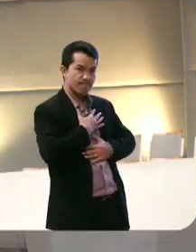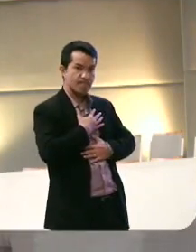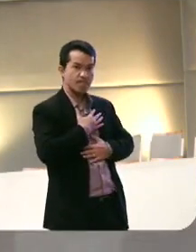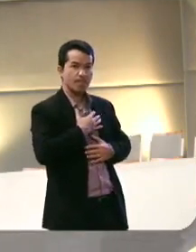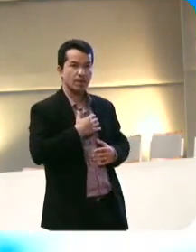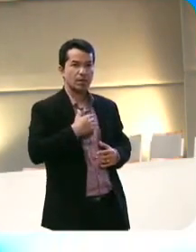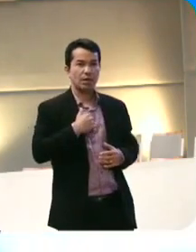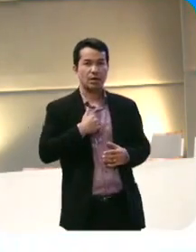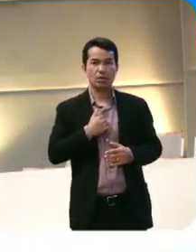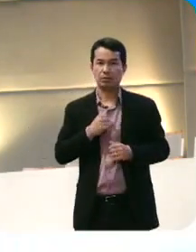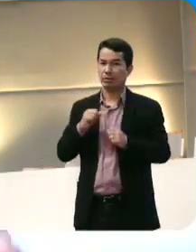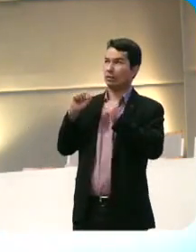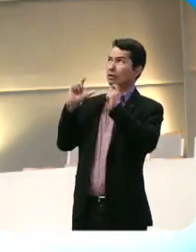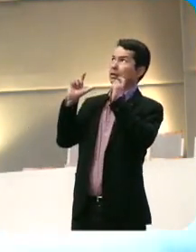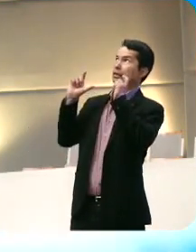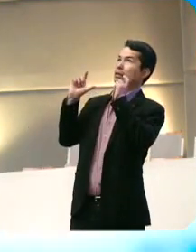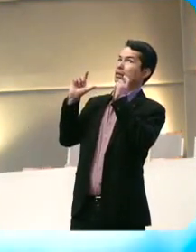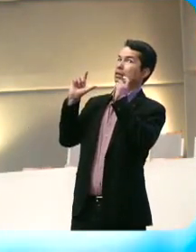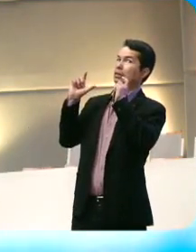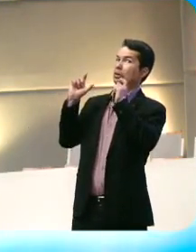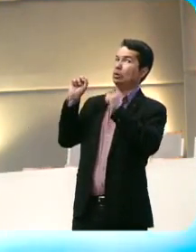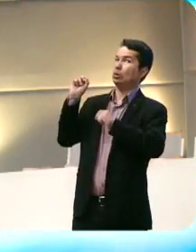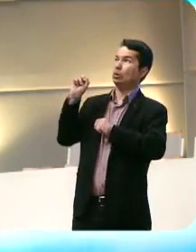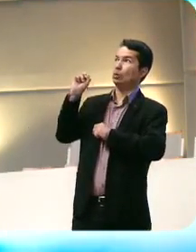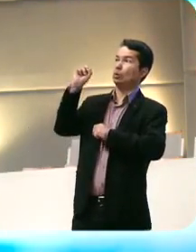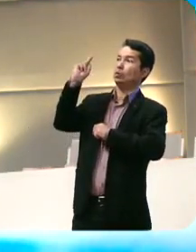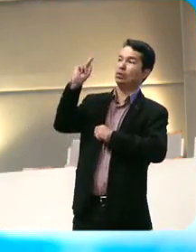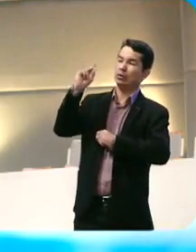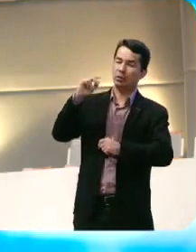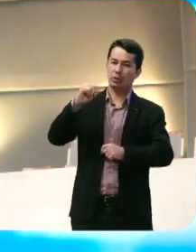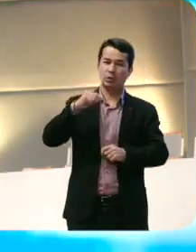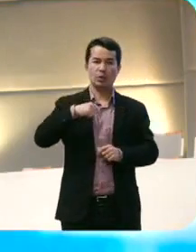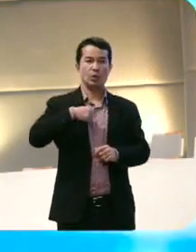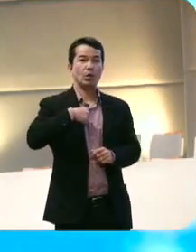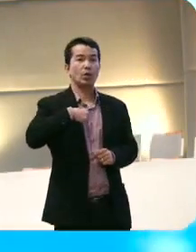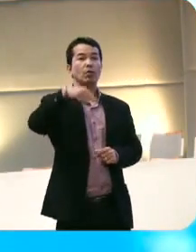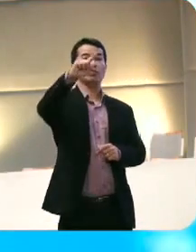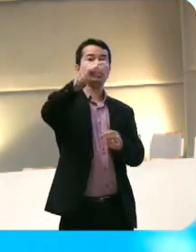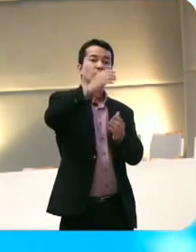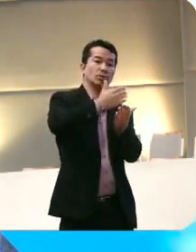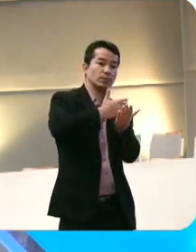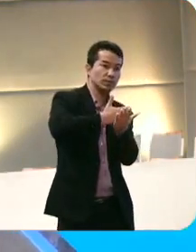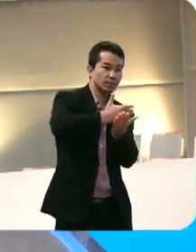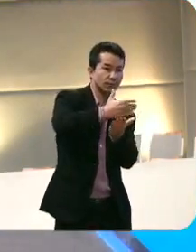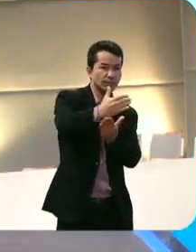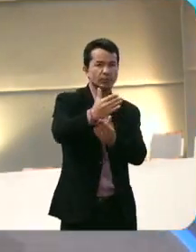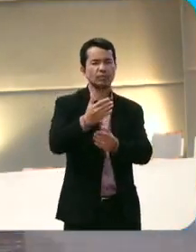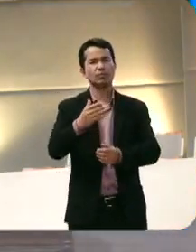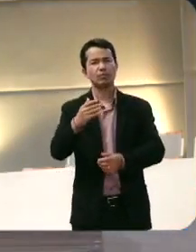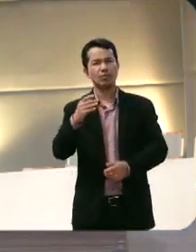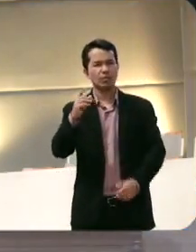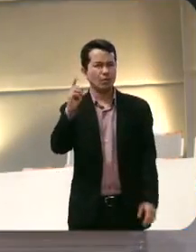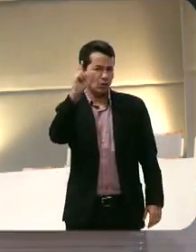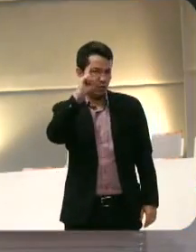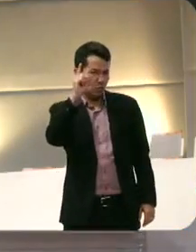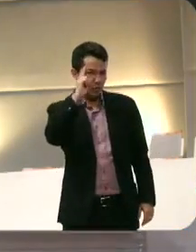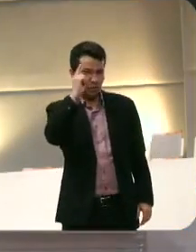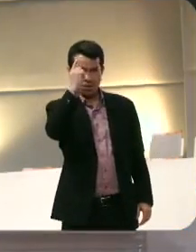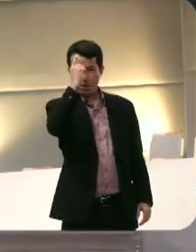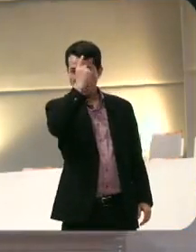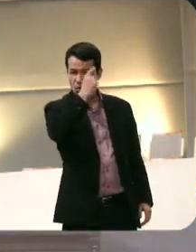Falei: tá bom, Deus, eu vou começar. Fiz um propósito com o Senhor de o buscar todos os dias, 1 hora por